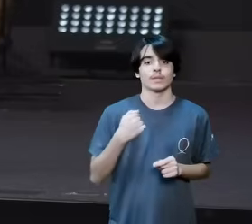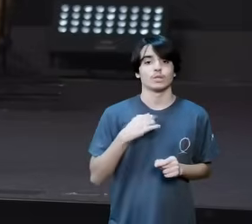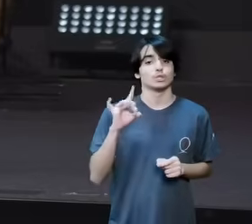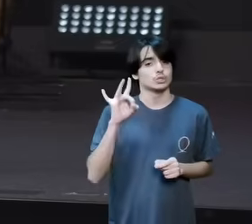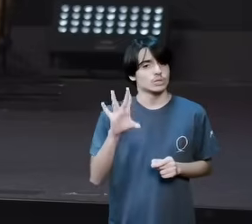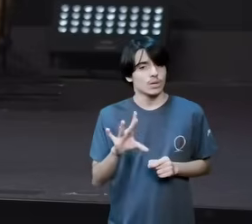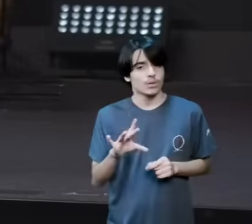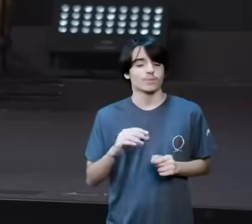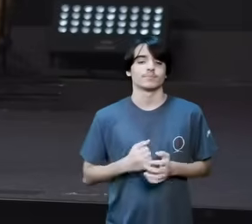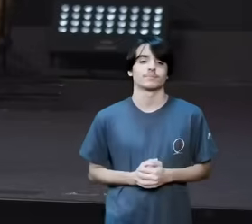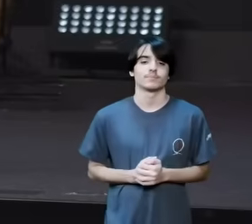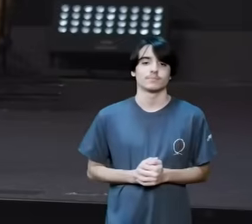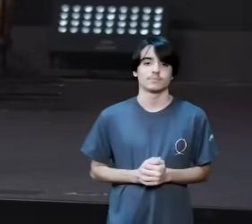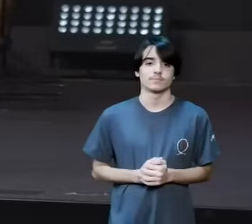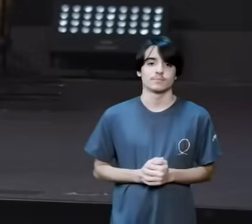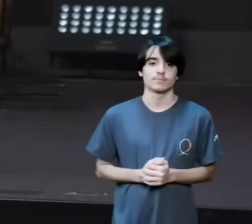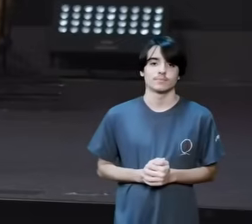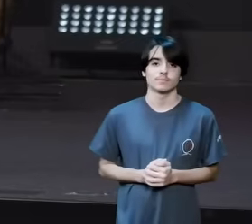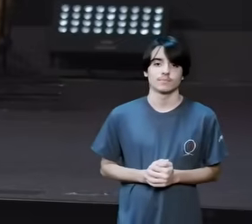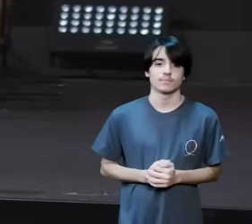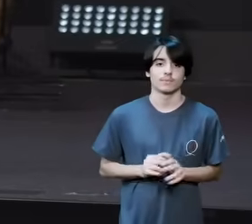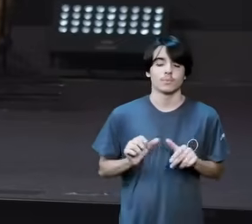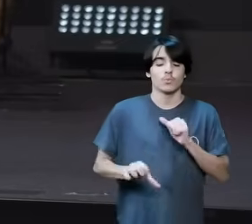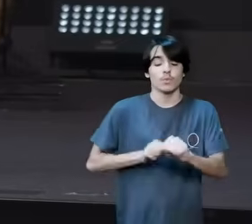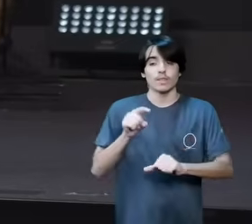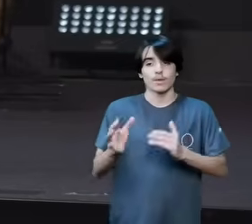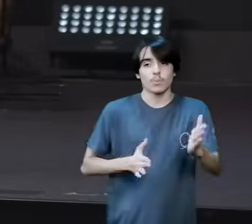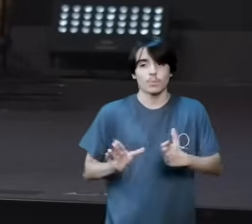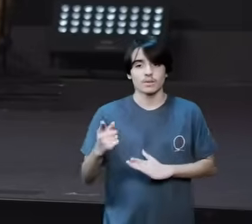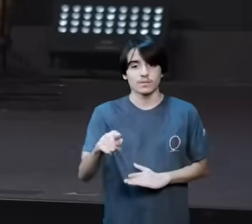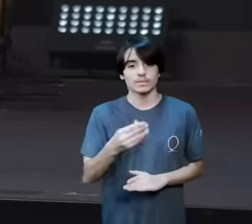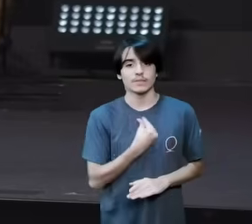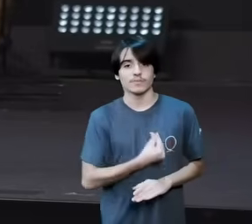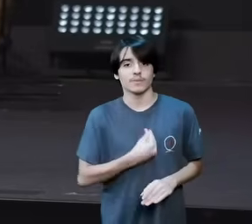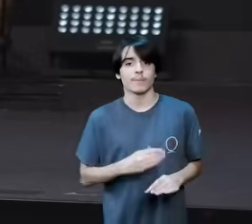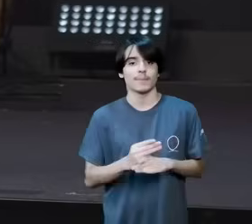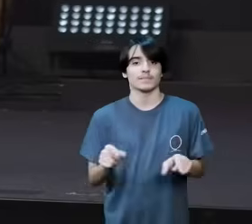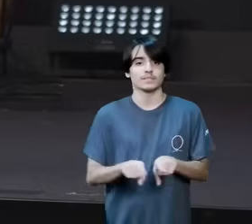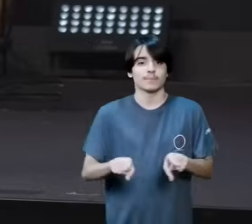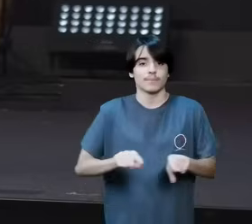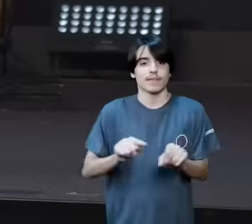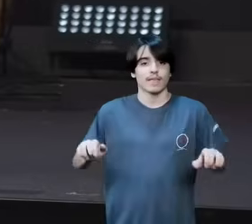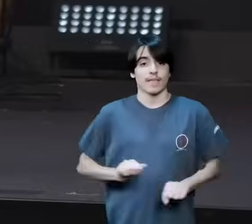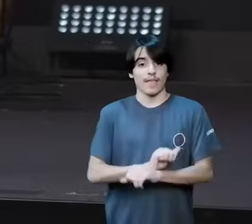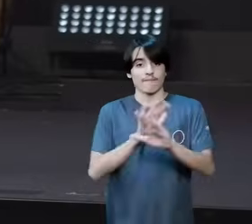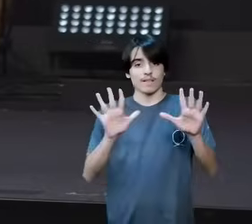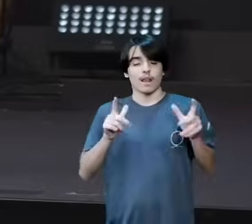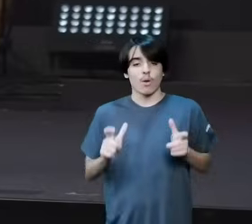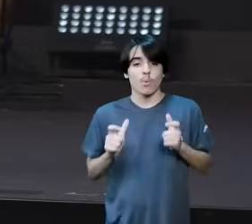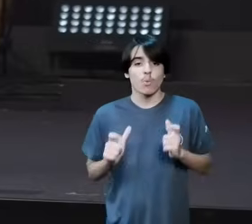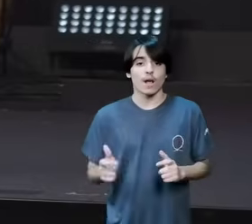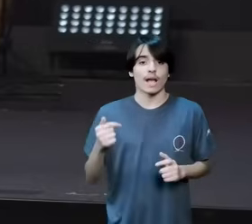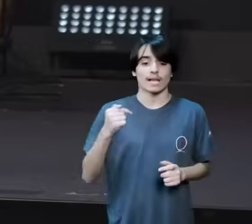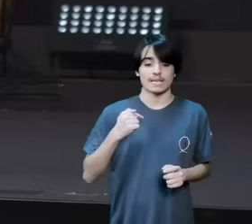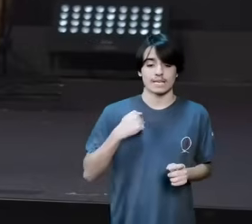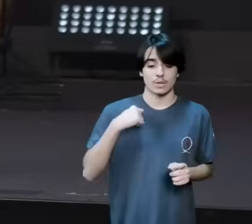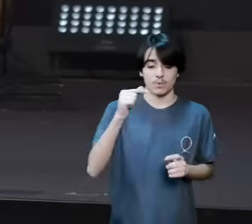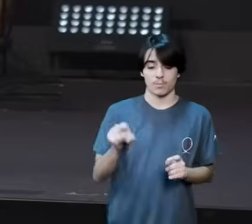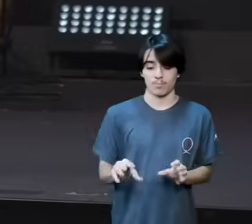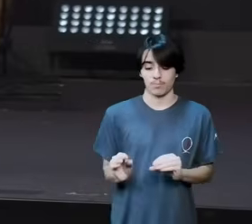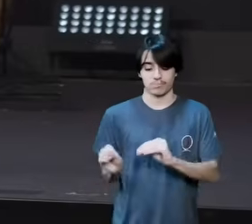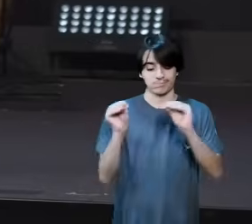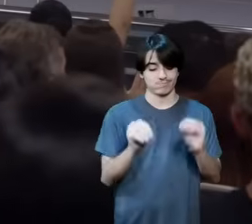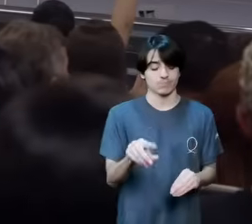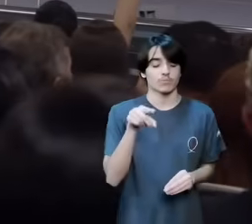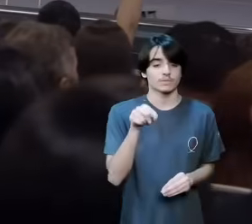só atestar o estado que você está, mas eu também vou revelar o lugar que eu vou te colocar. Eu não